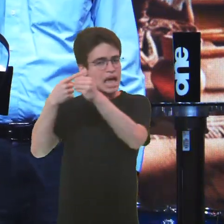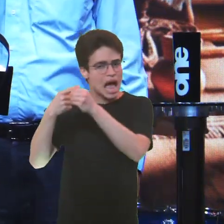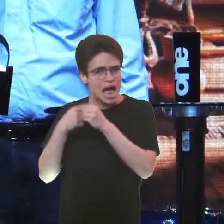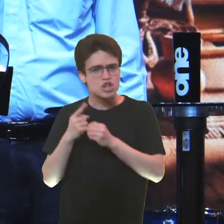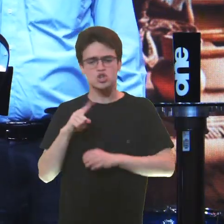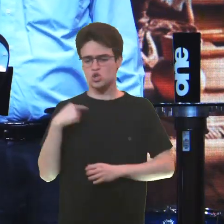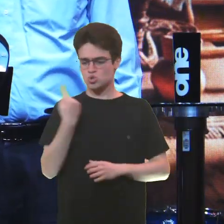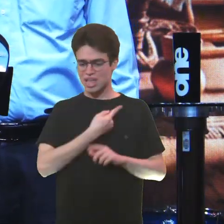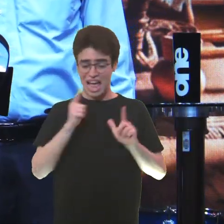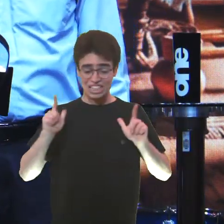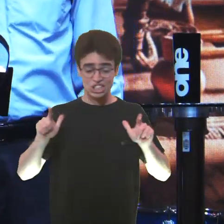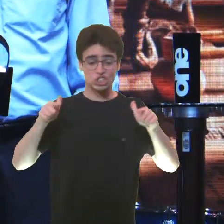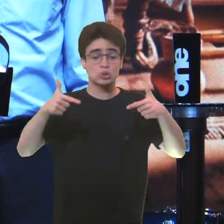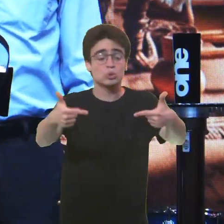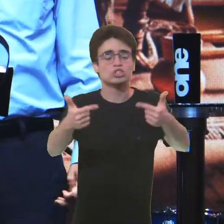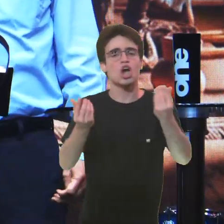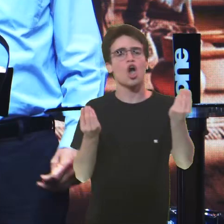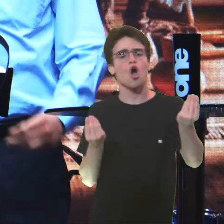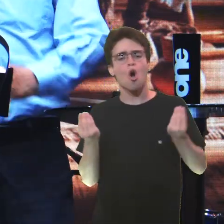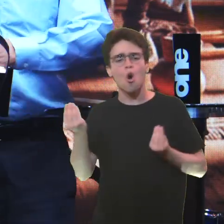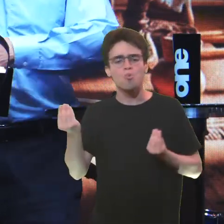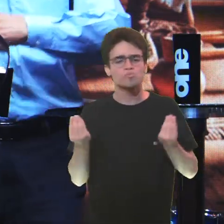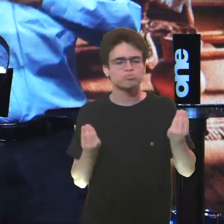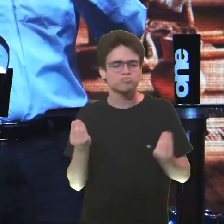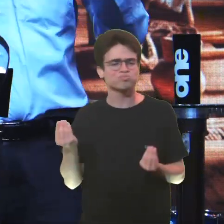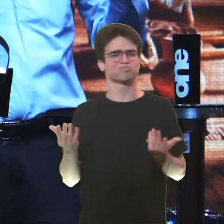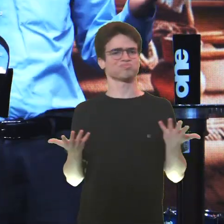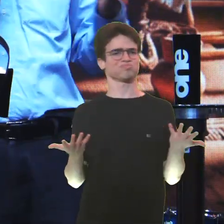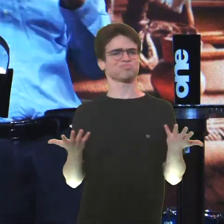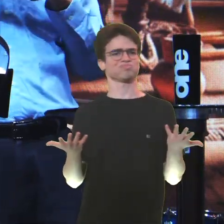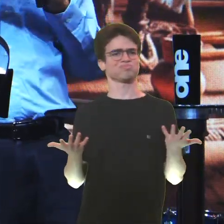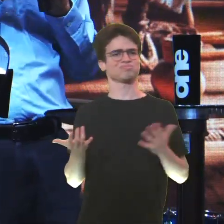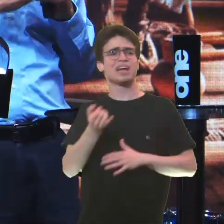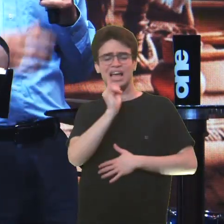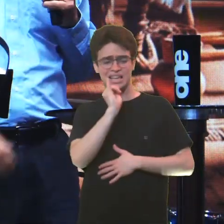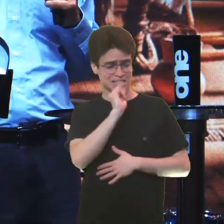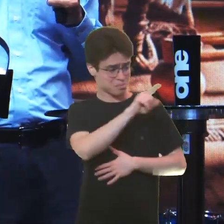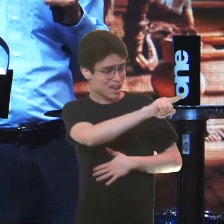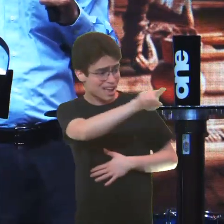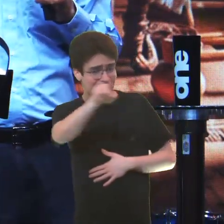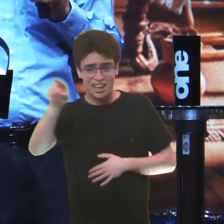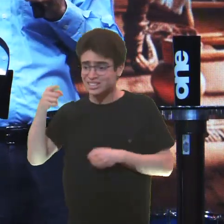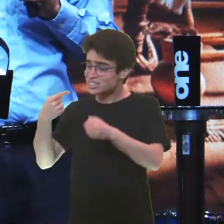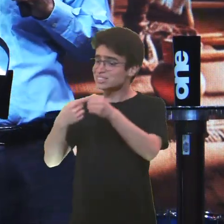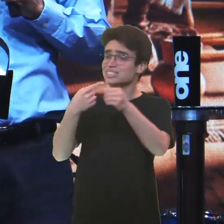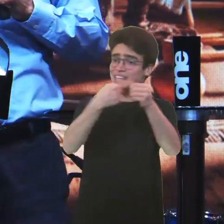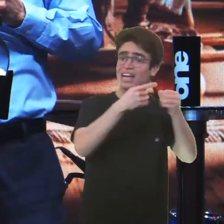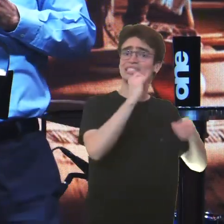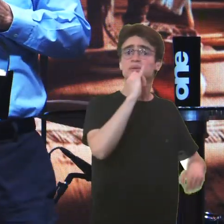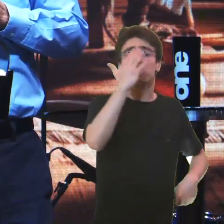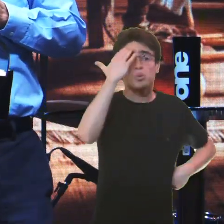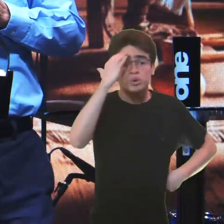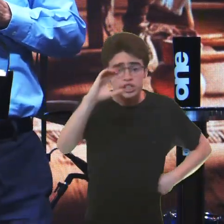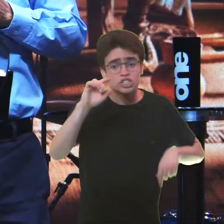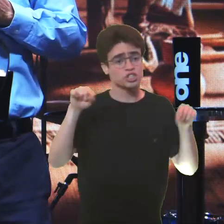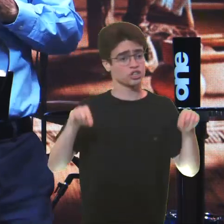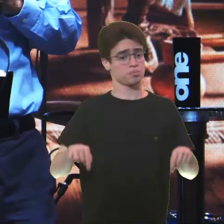nossa atitude diante as nossas cidades? Las ciudades en las cuales vivimos. As cidades nas quais nós